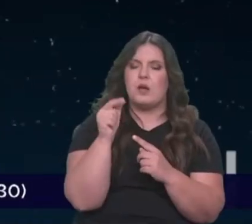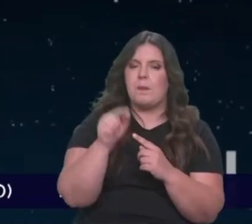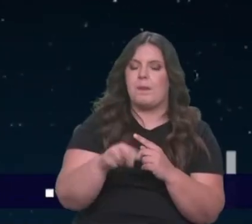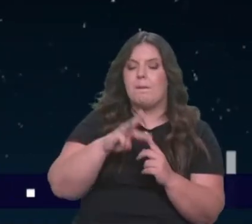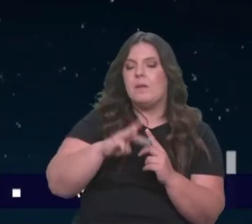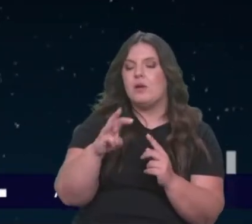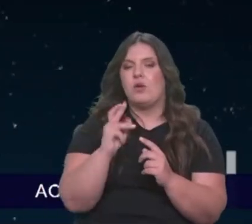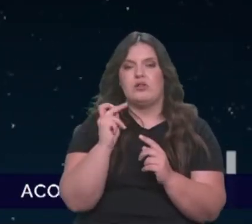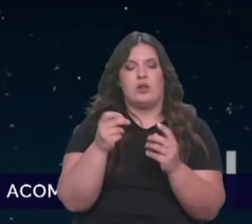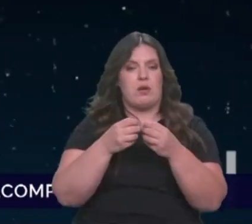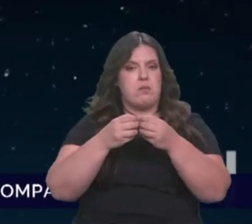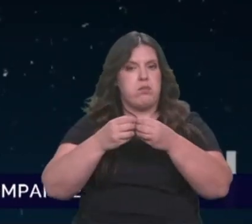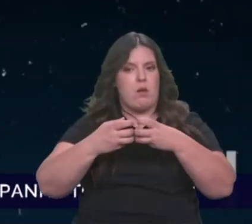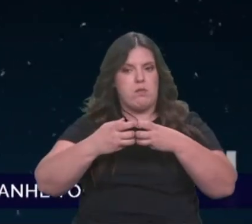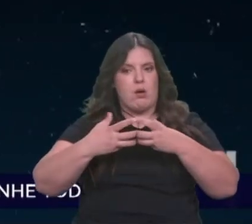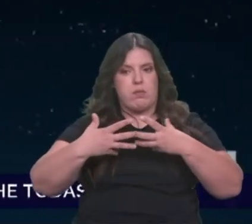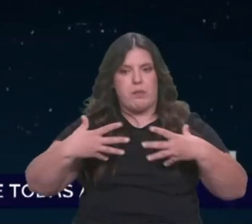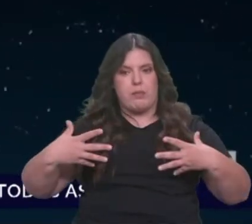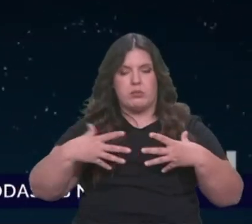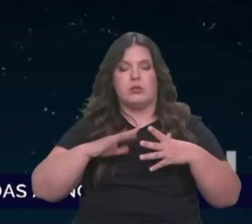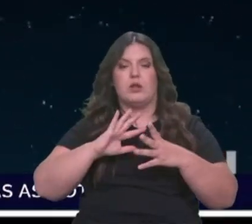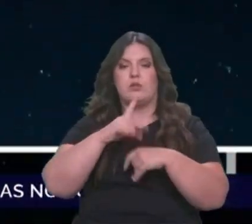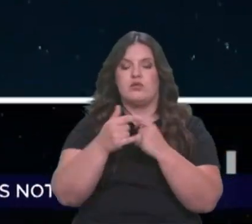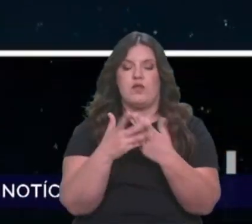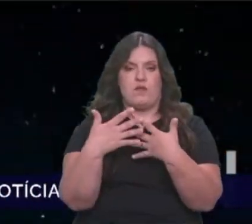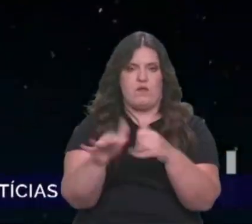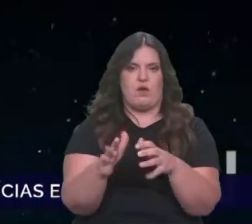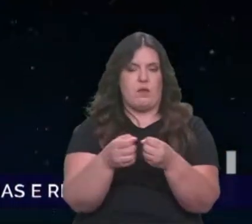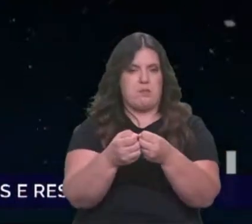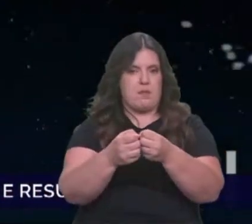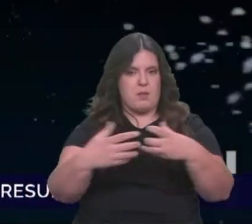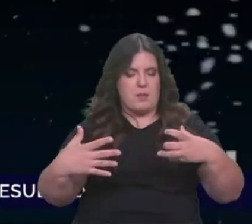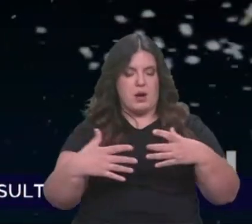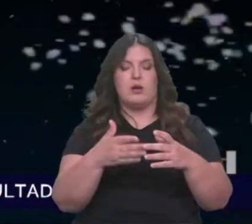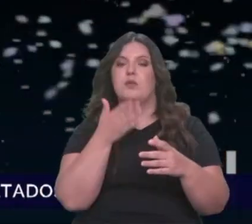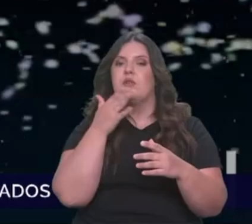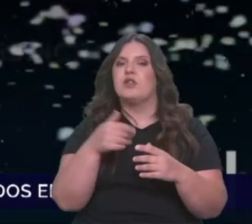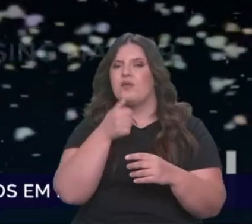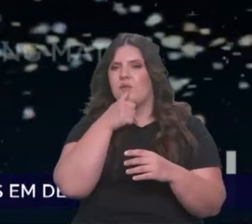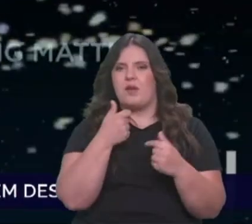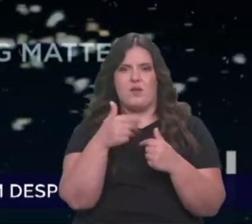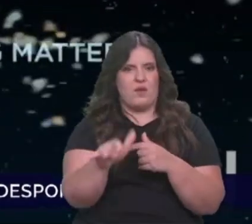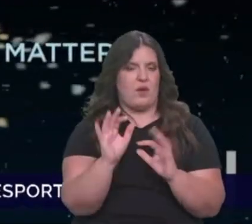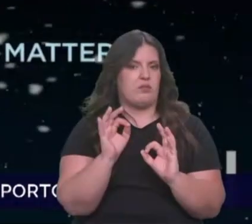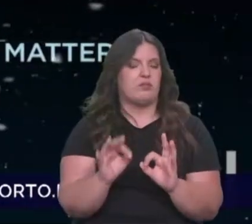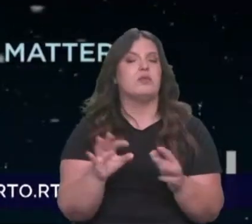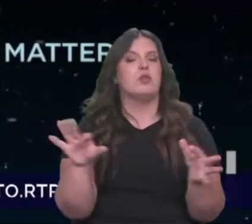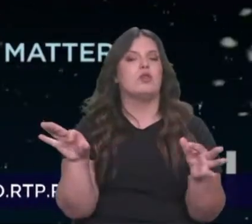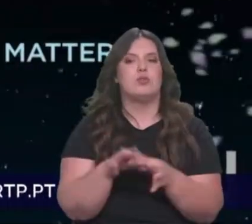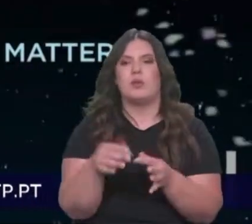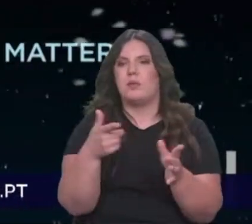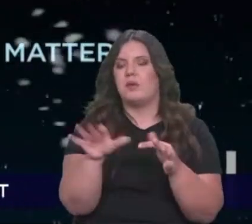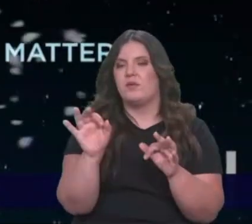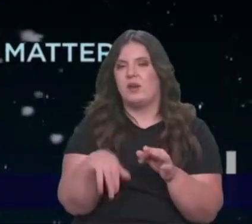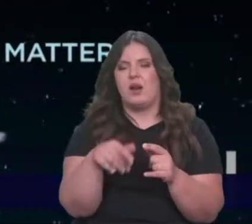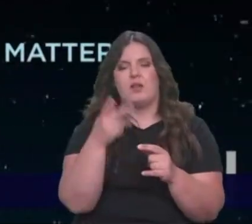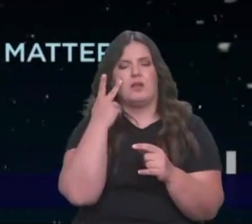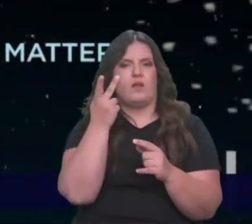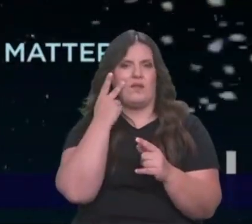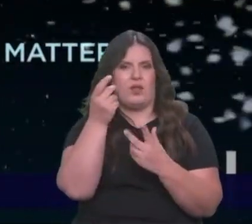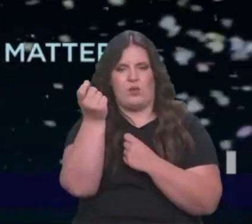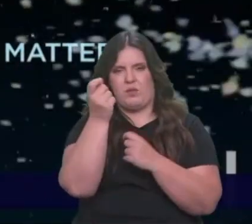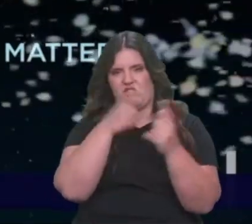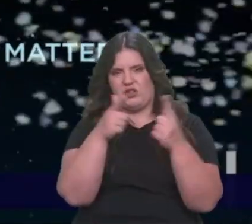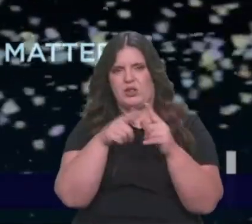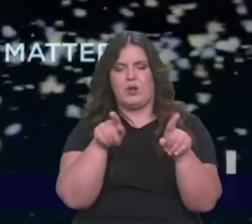vai crescer. As suas atmosferas exteriores vão crescer e tornar-se uma gigante vermelha. Portanto, corresponde à parte final da vida de uma estrela